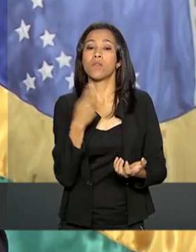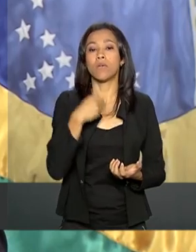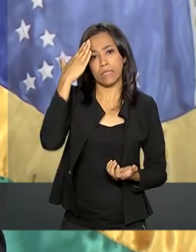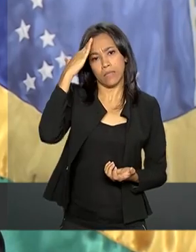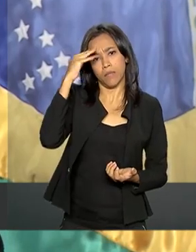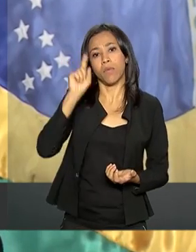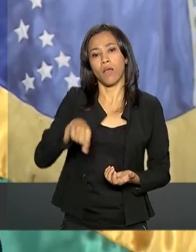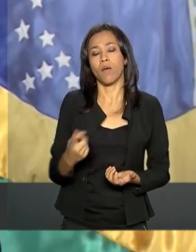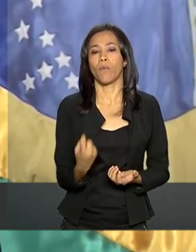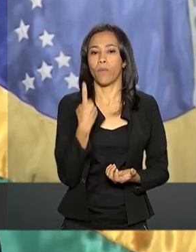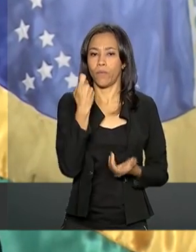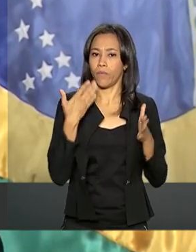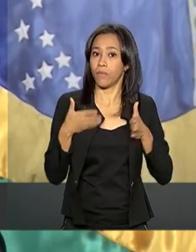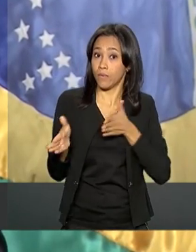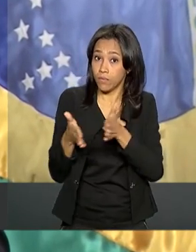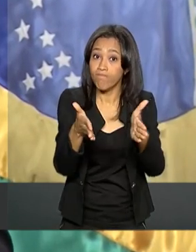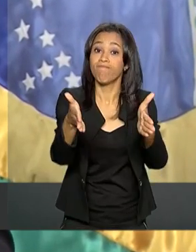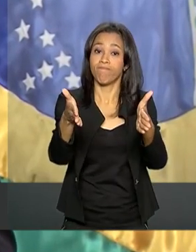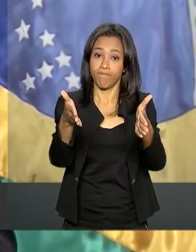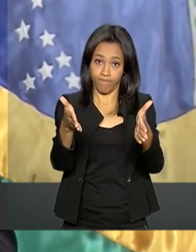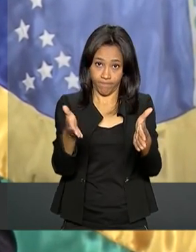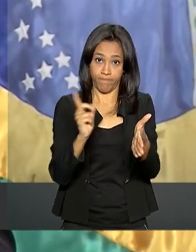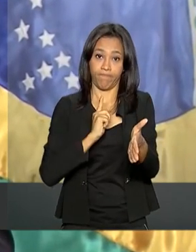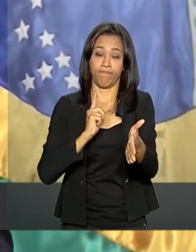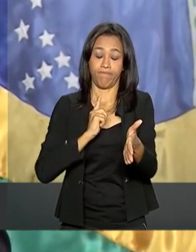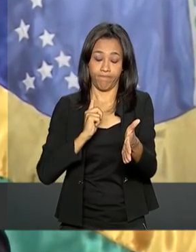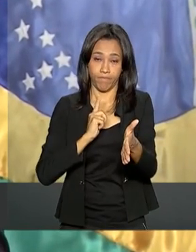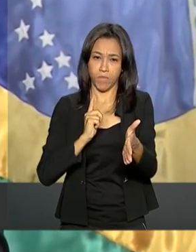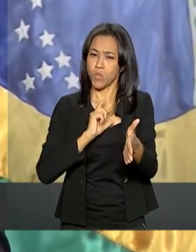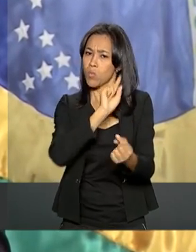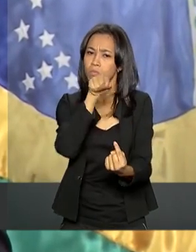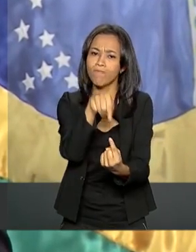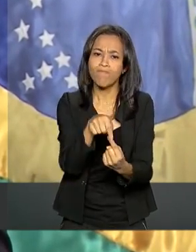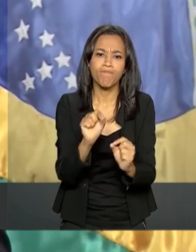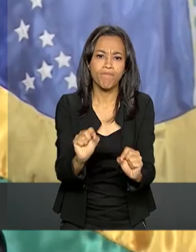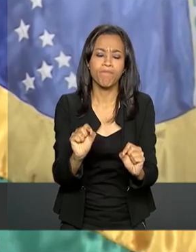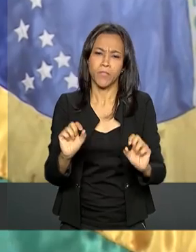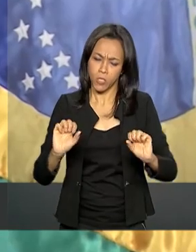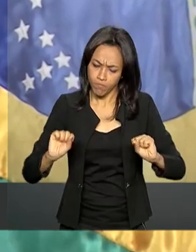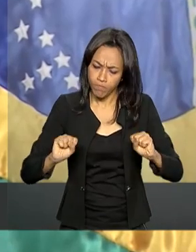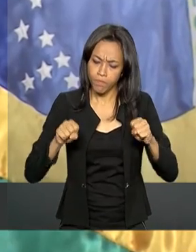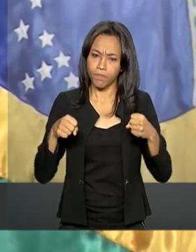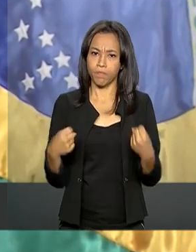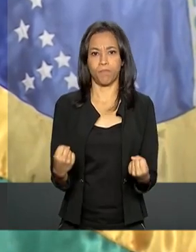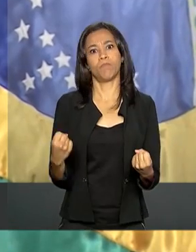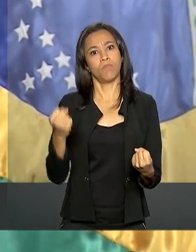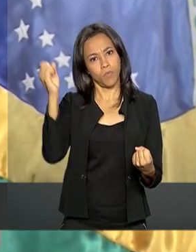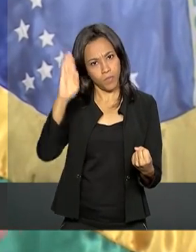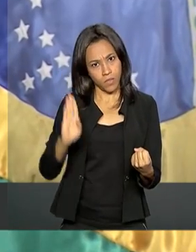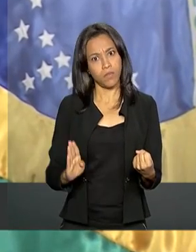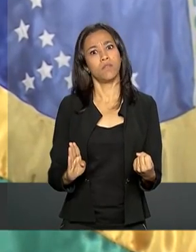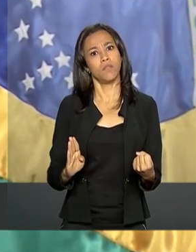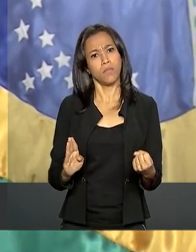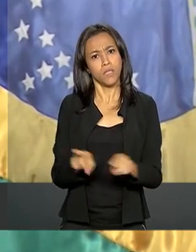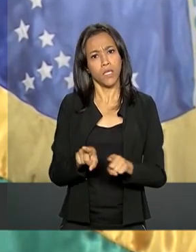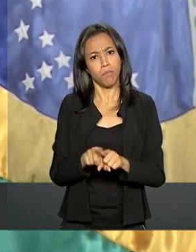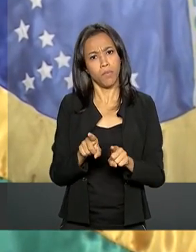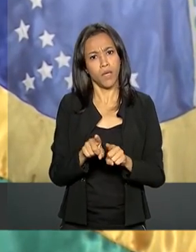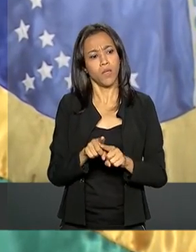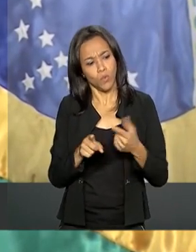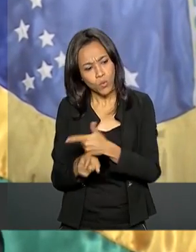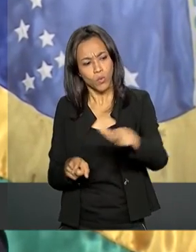único caminho que temos para alavancar o Brasil, juntamente com outros países na